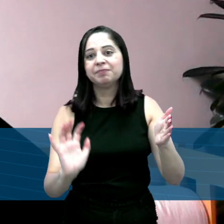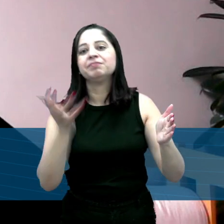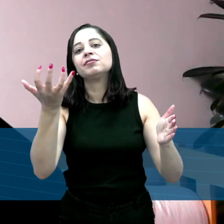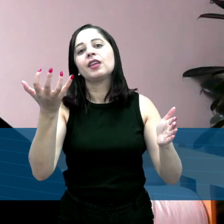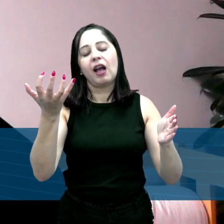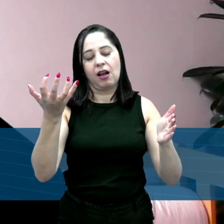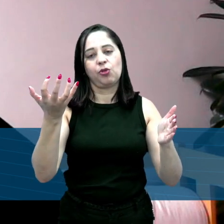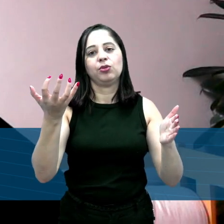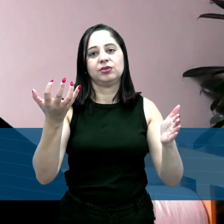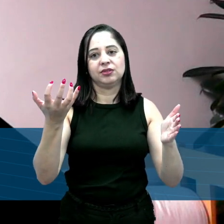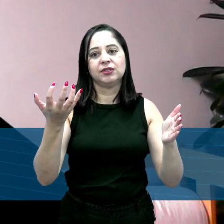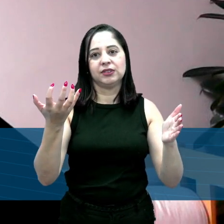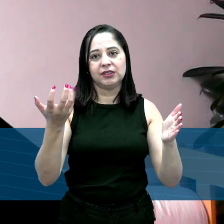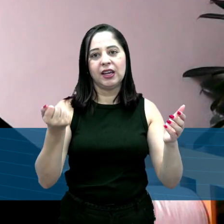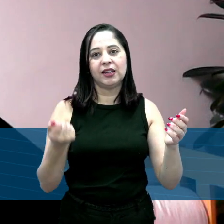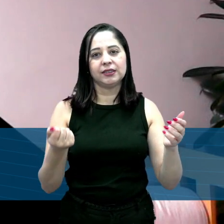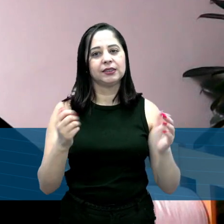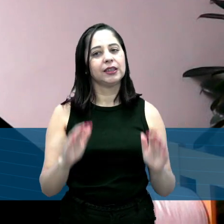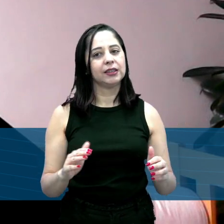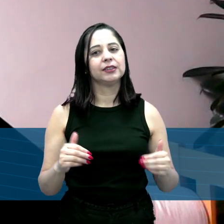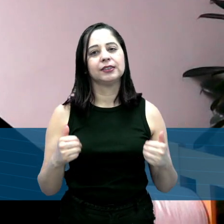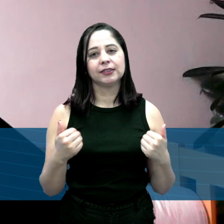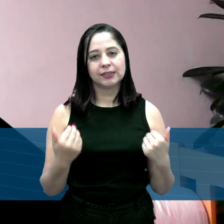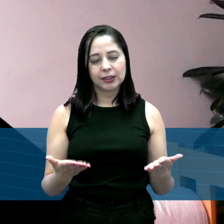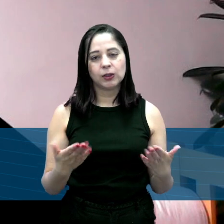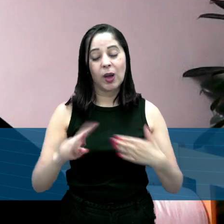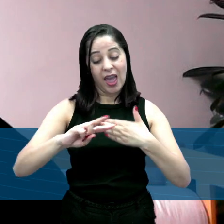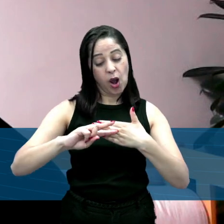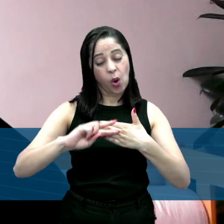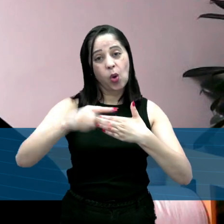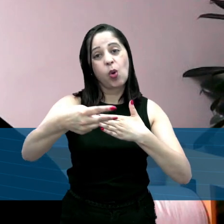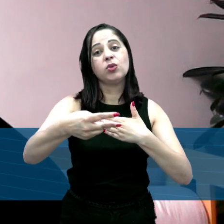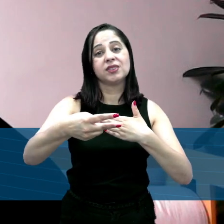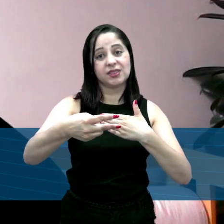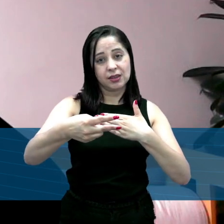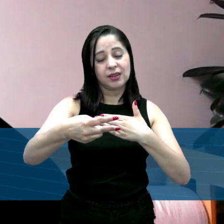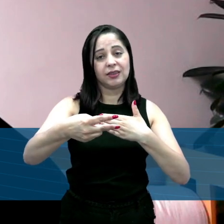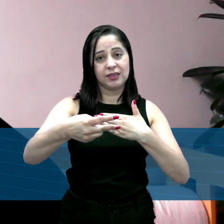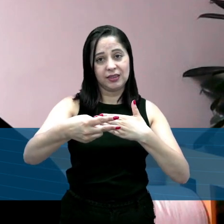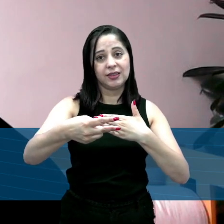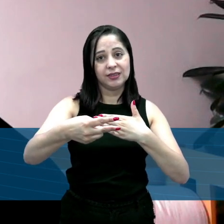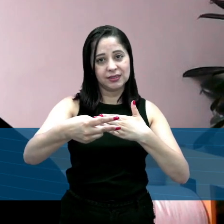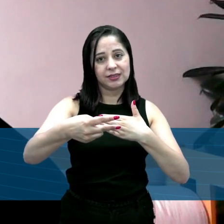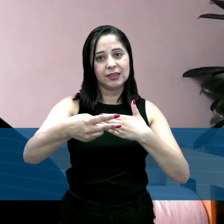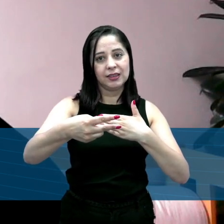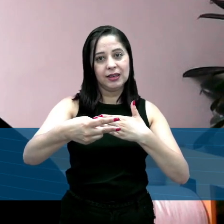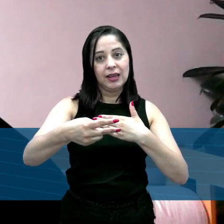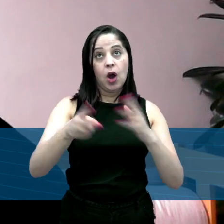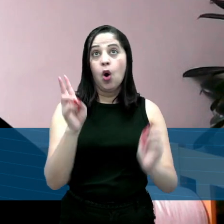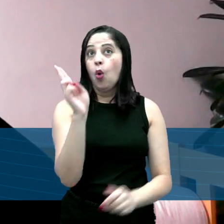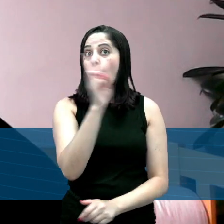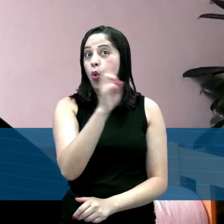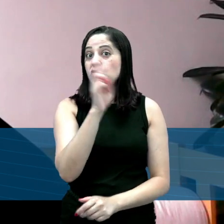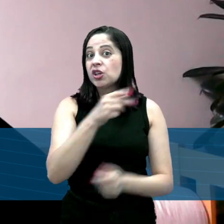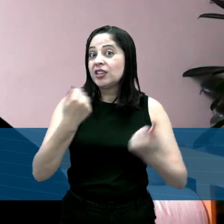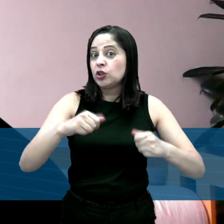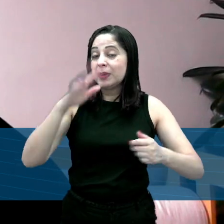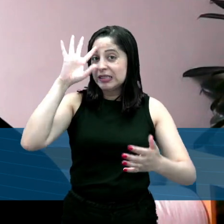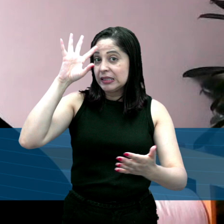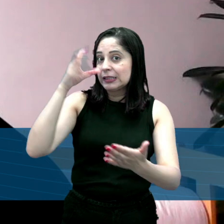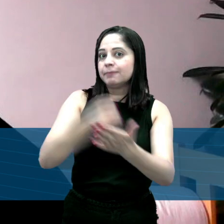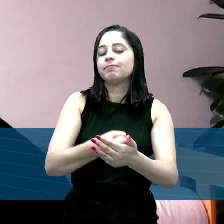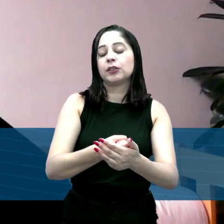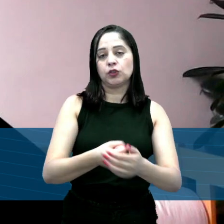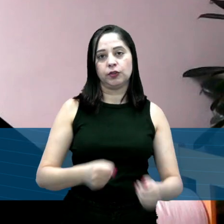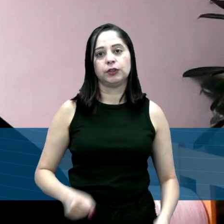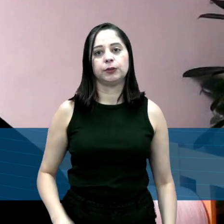com essas mudanças. Então, são efeitos que eles estão latentes, eles são sempre urgentes e sempre atuais,